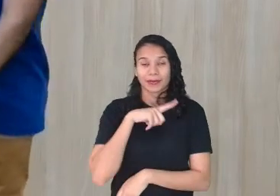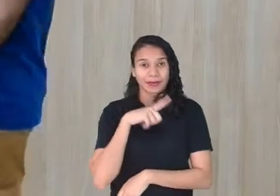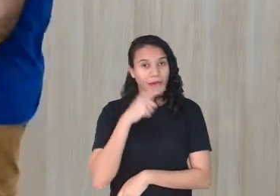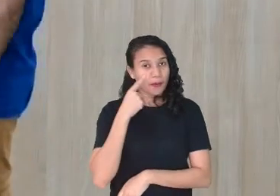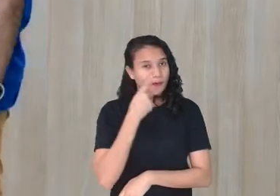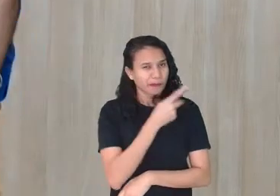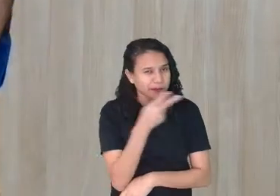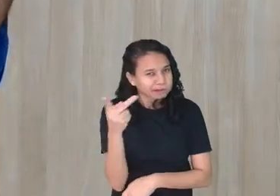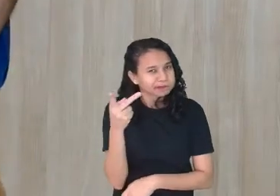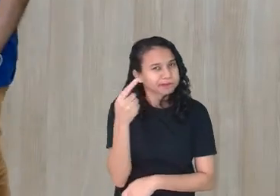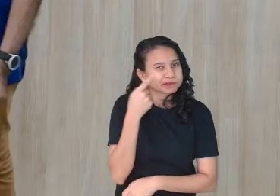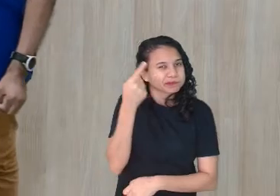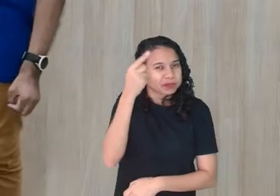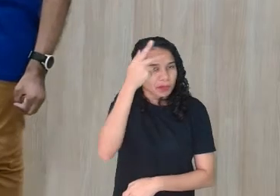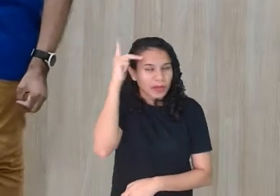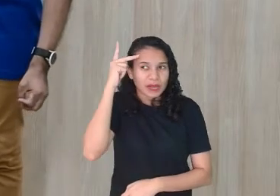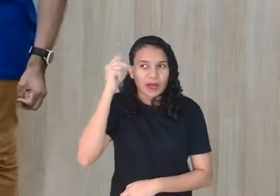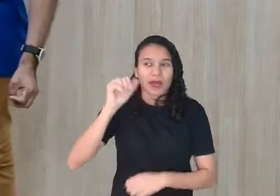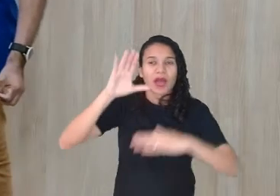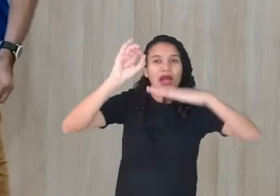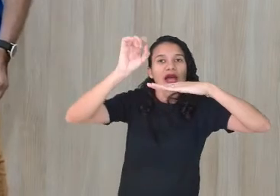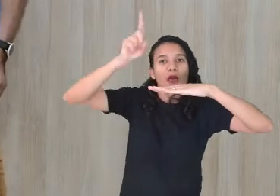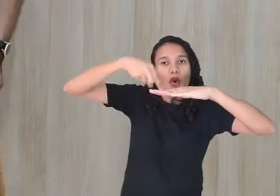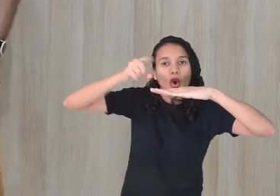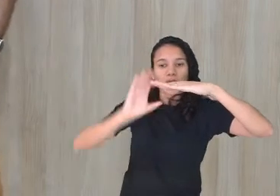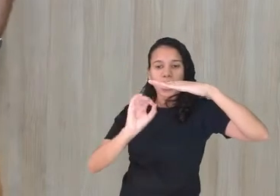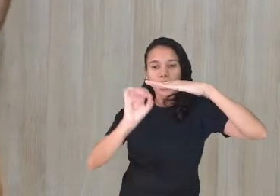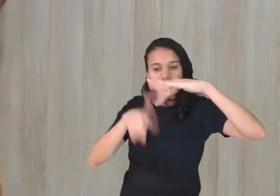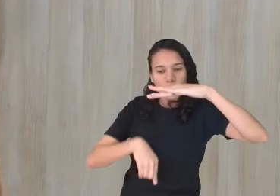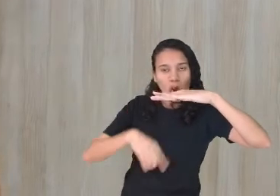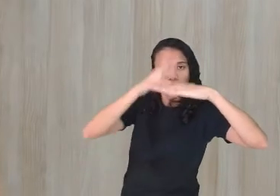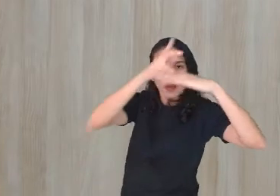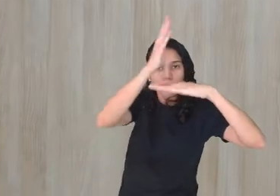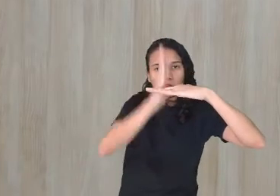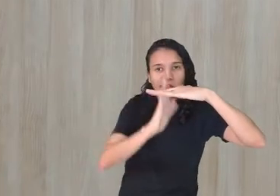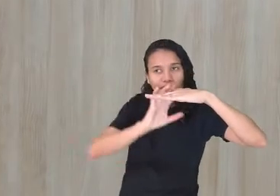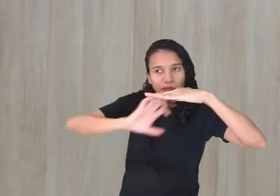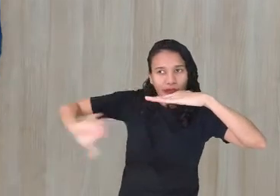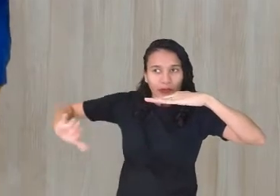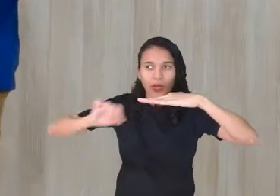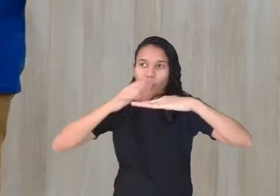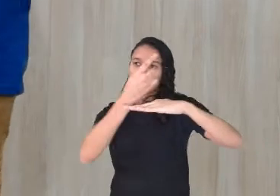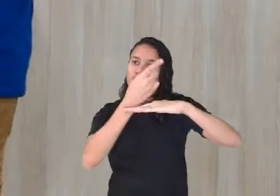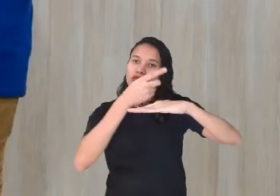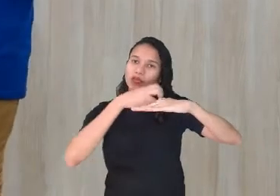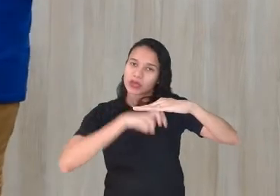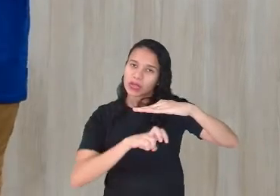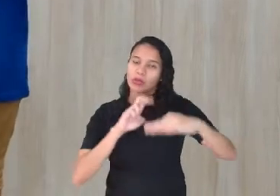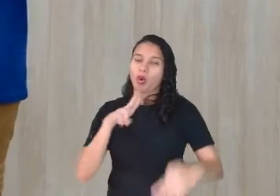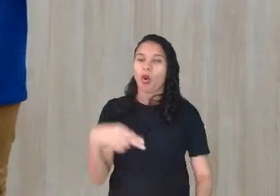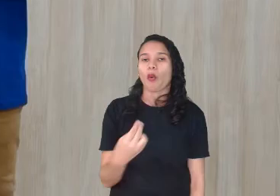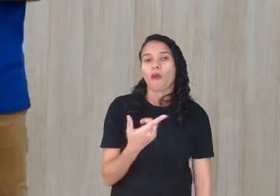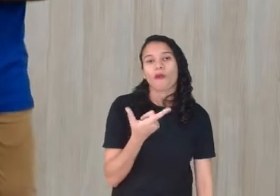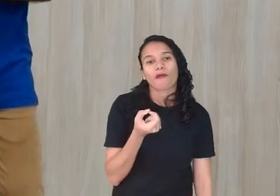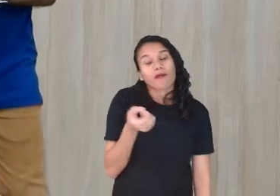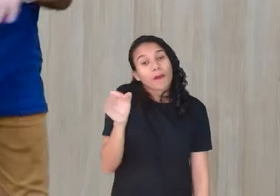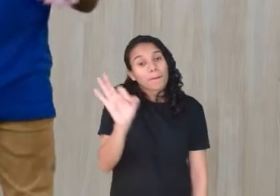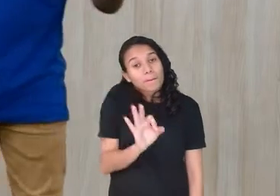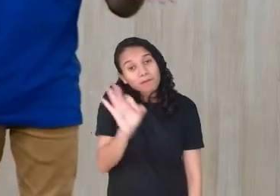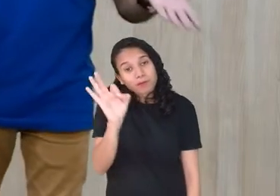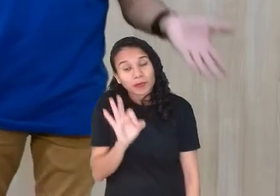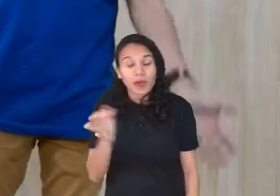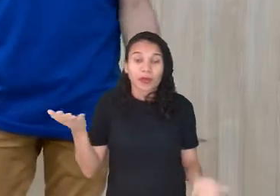você cortar aqui o zero, ó, ficar 1 dividido por 5, 0,2 ou 20%. Ou 100 dividido por